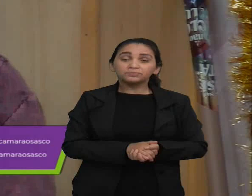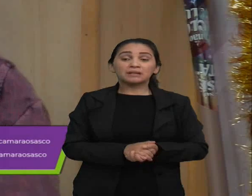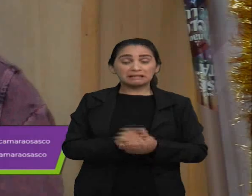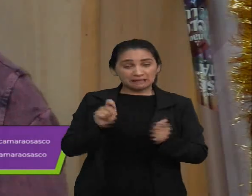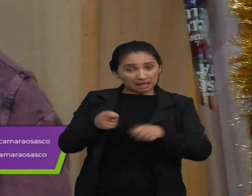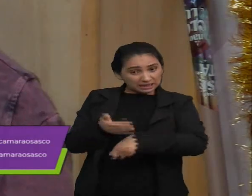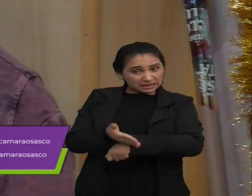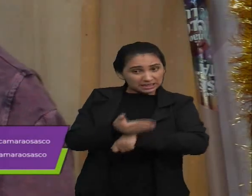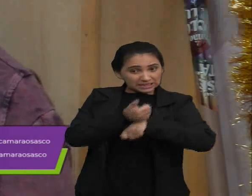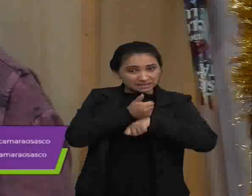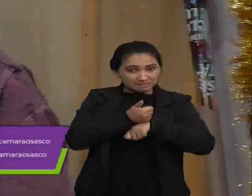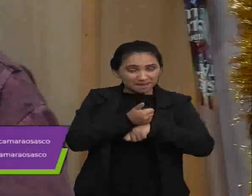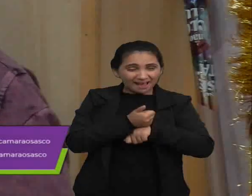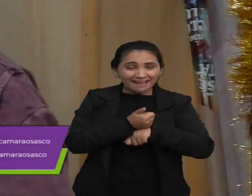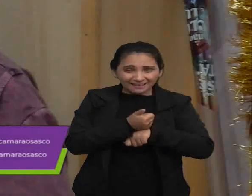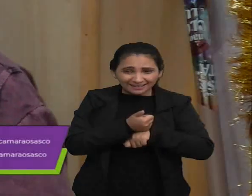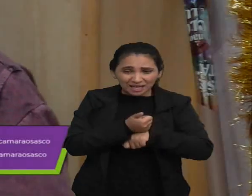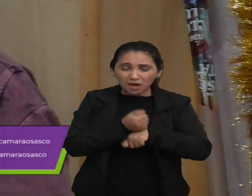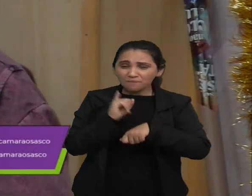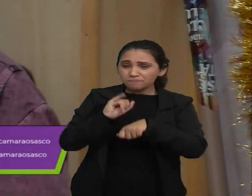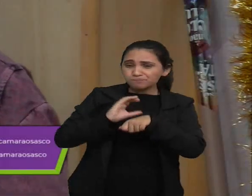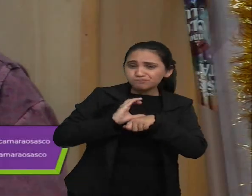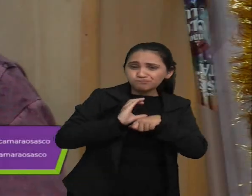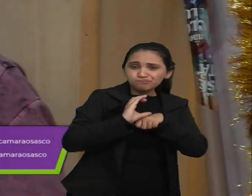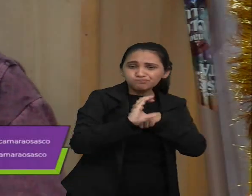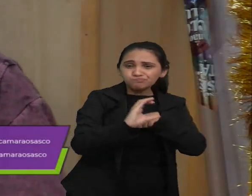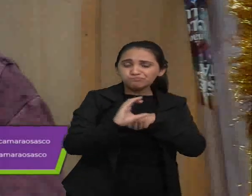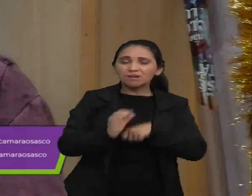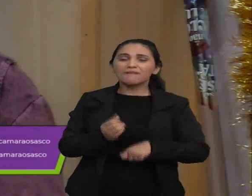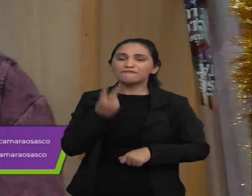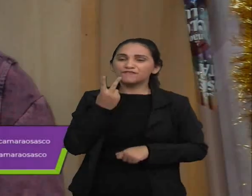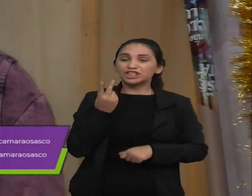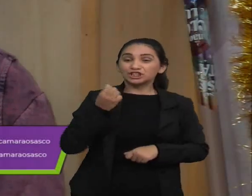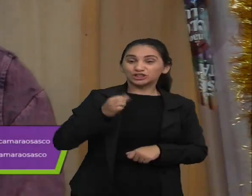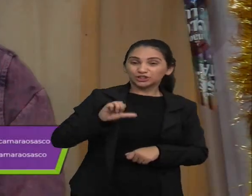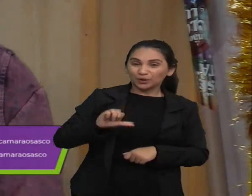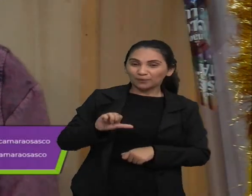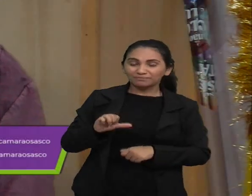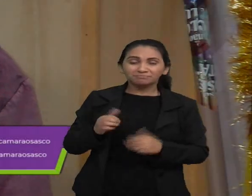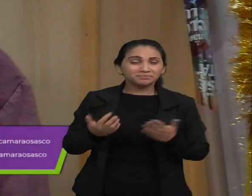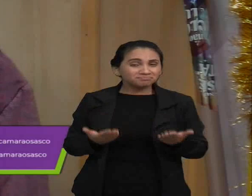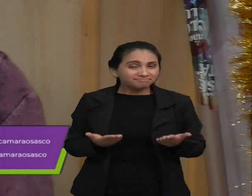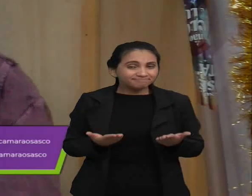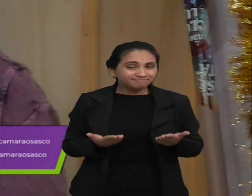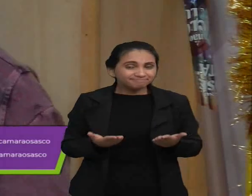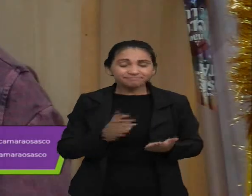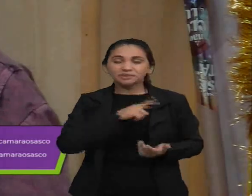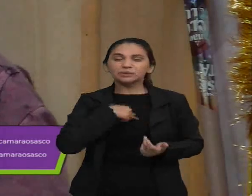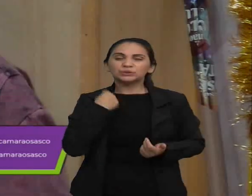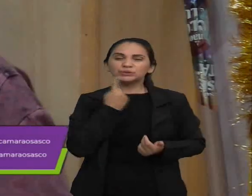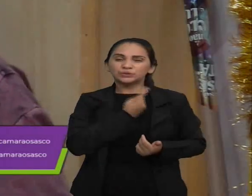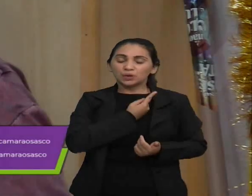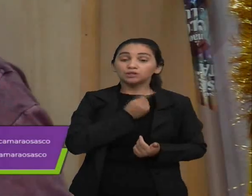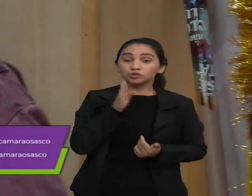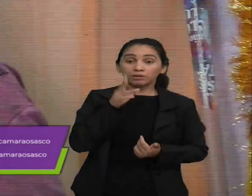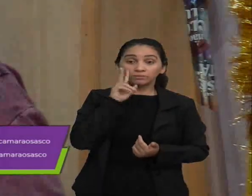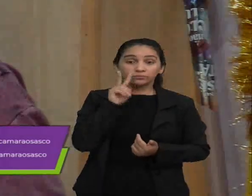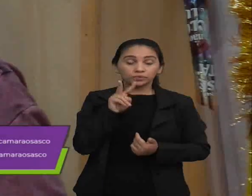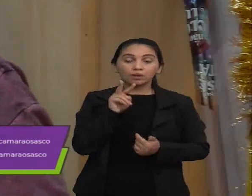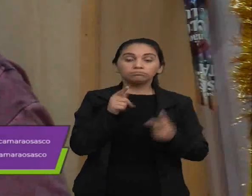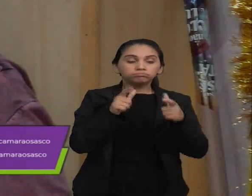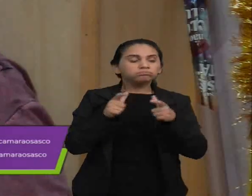antecipar os investimentos para 29. A gente viu que a maioria dos